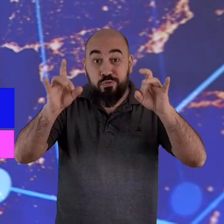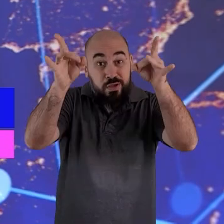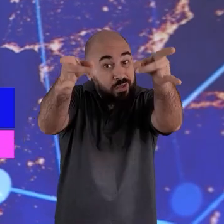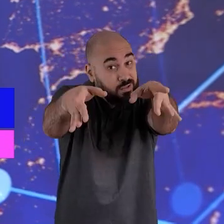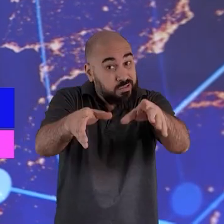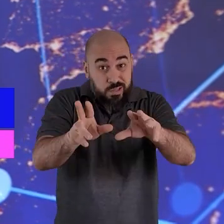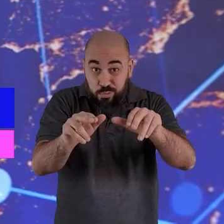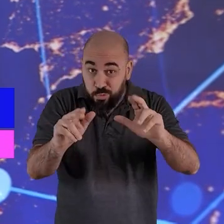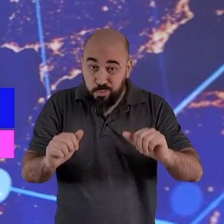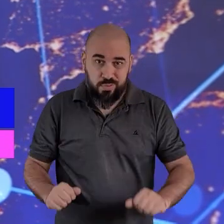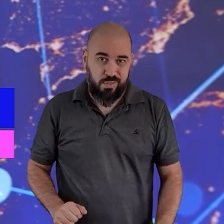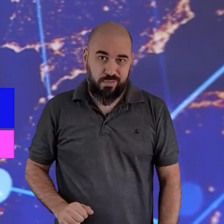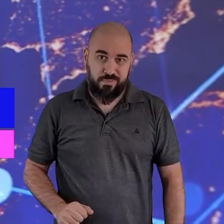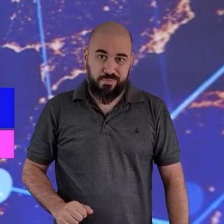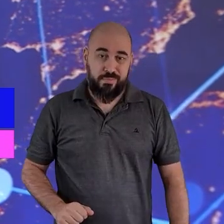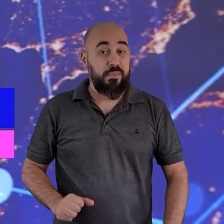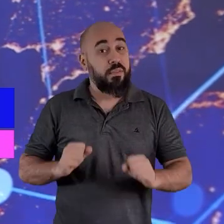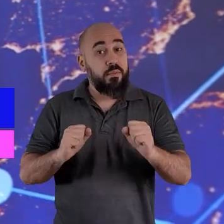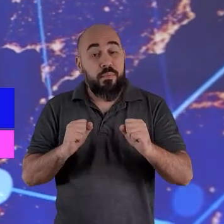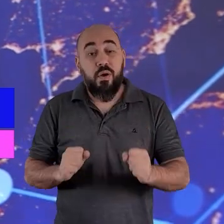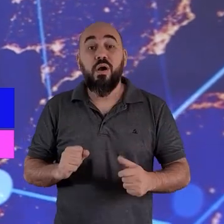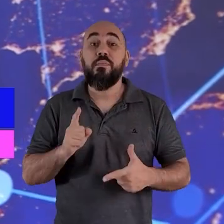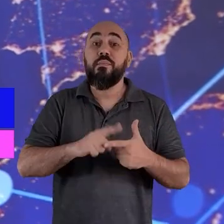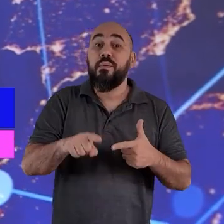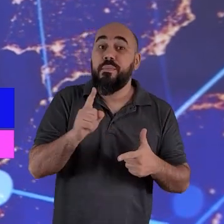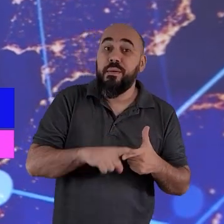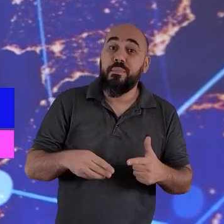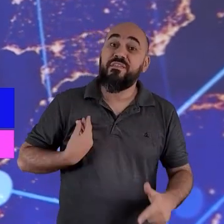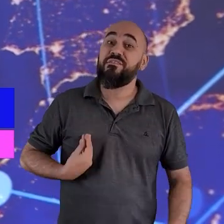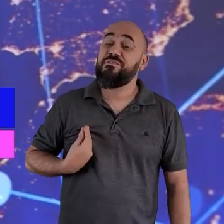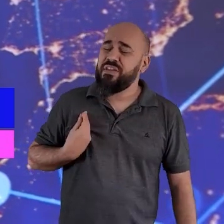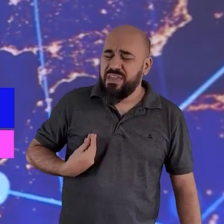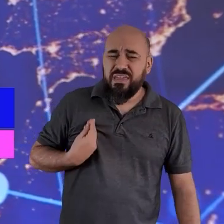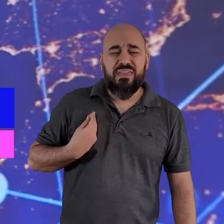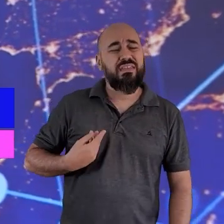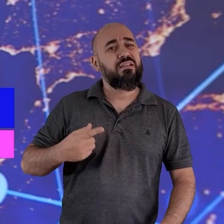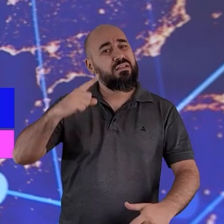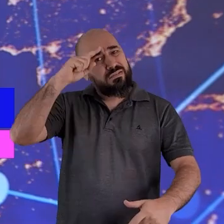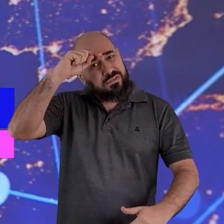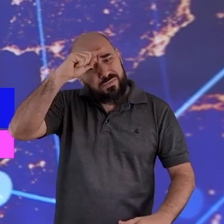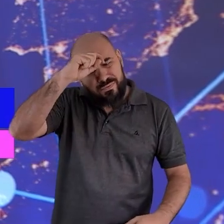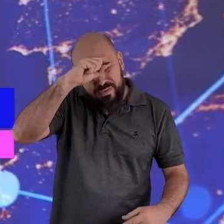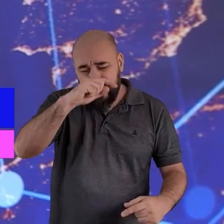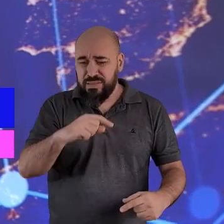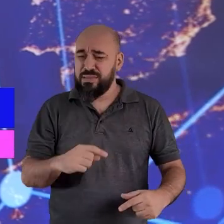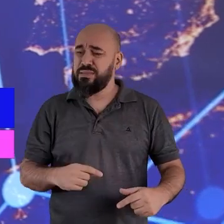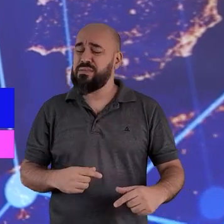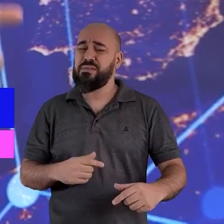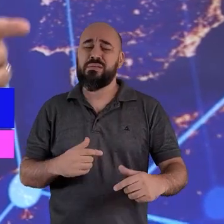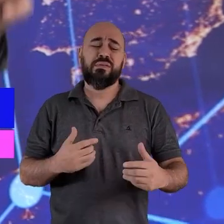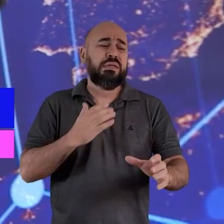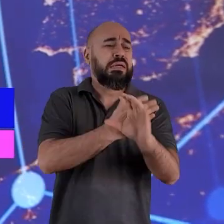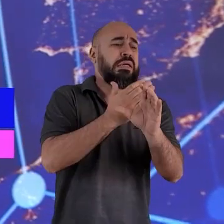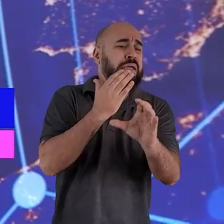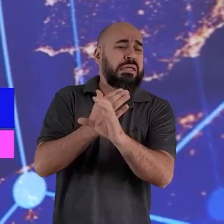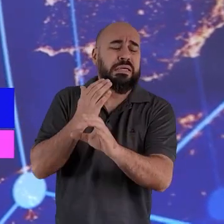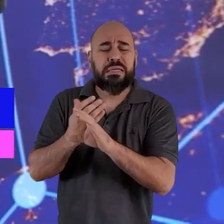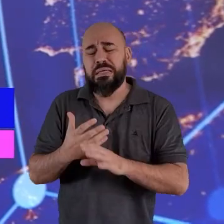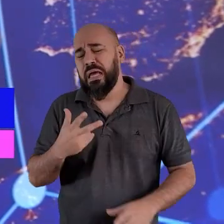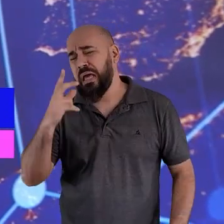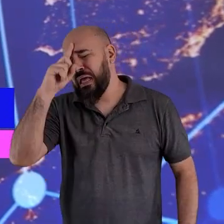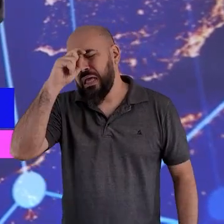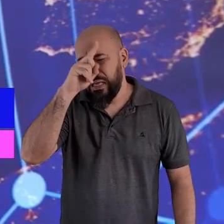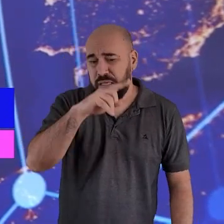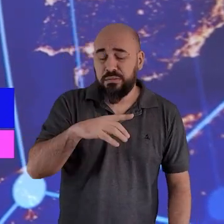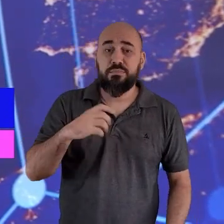abandonar. Você pode estar passando pelos dias mais difíceis da sua história. Você pode estar andando pelo vale